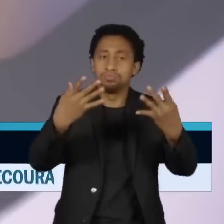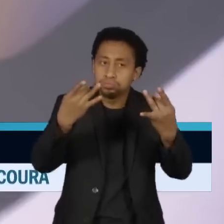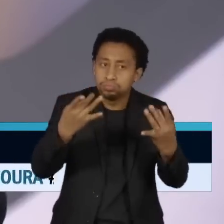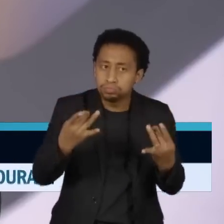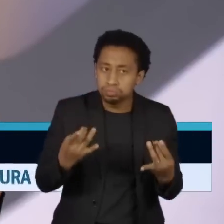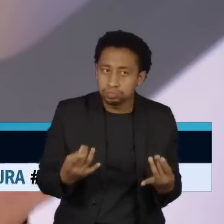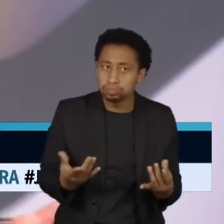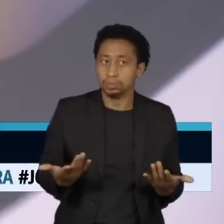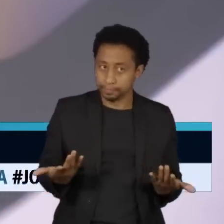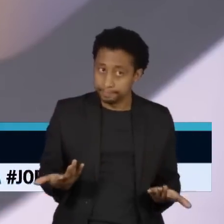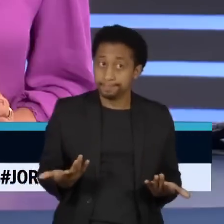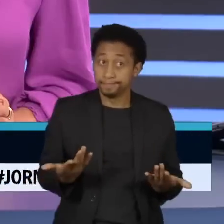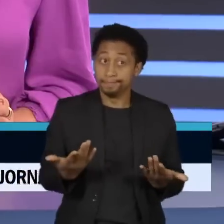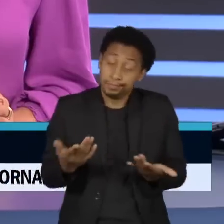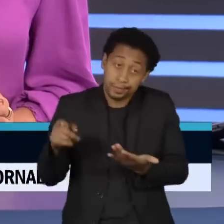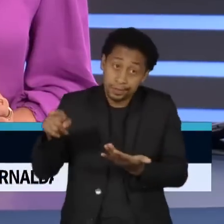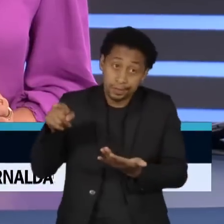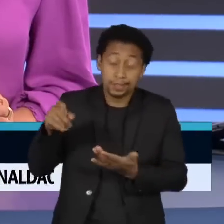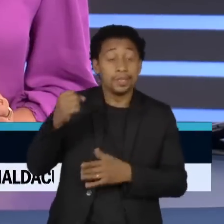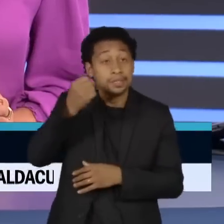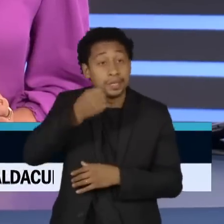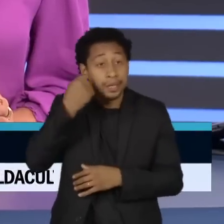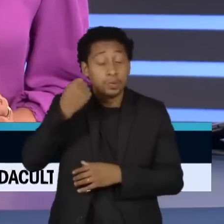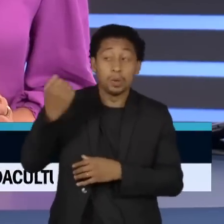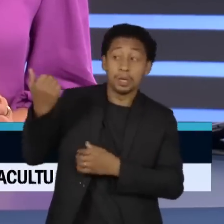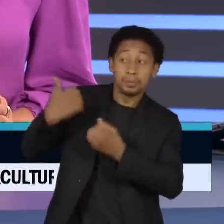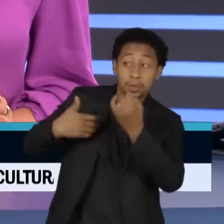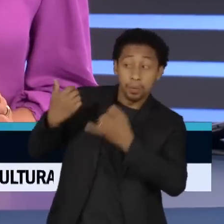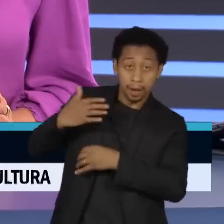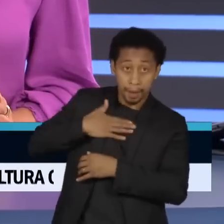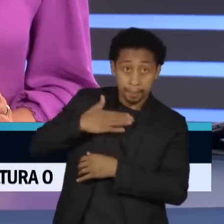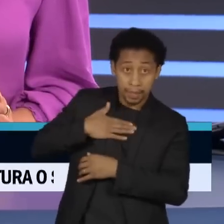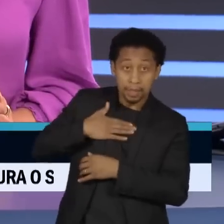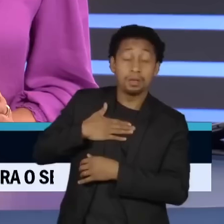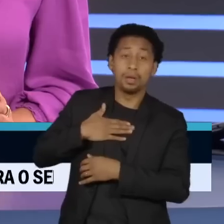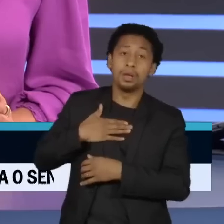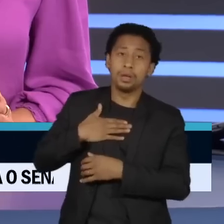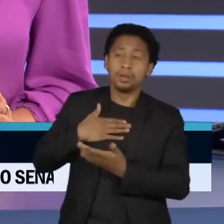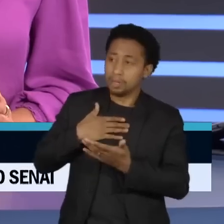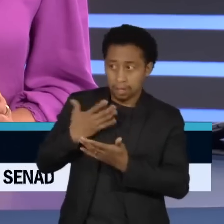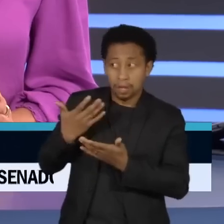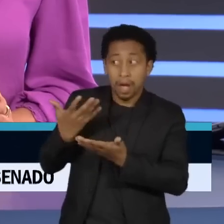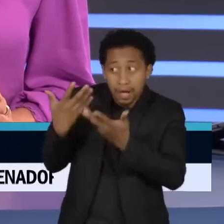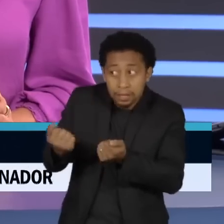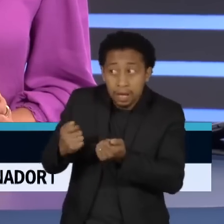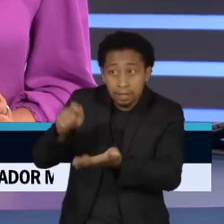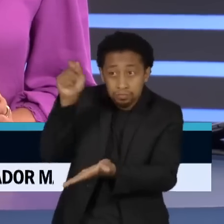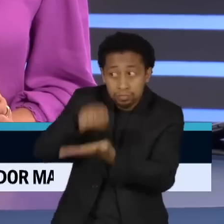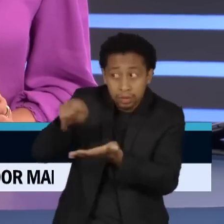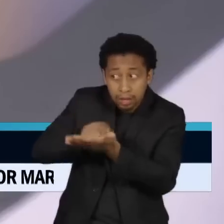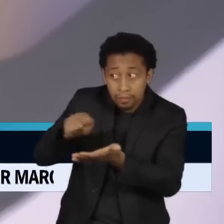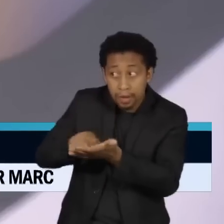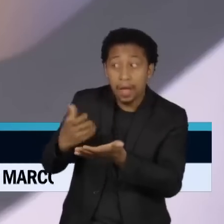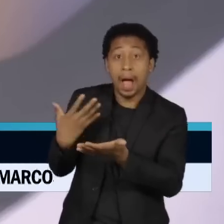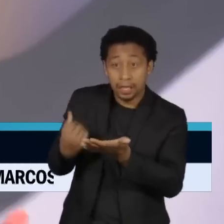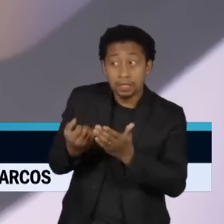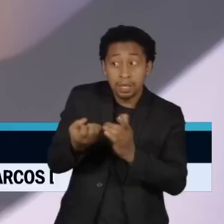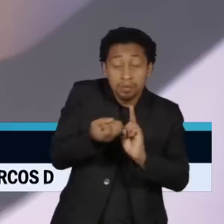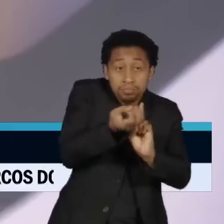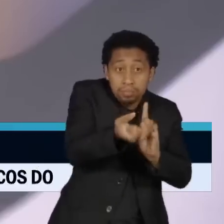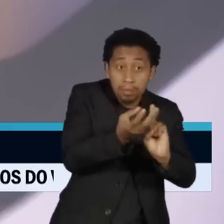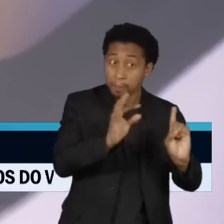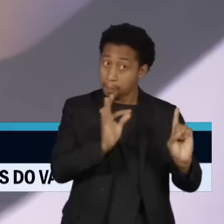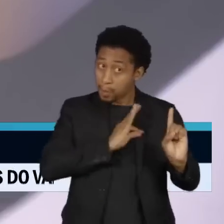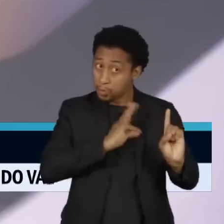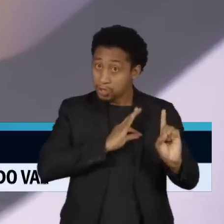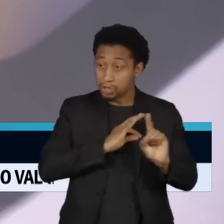que a pessoa falou para ele, mas não aceitou colocar isso num papel e, de fato, dar um depoimento,